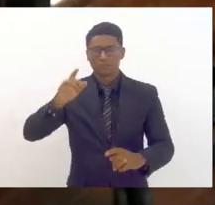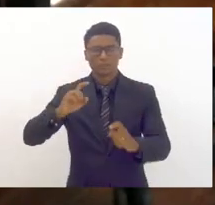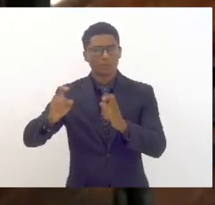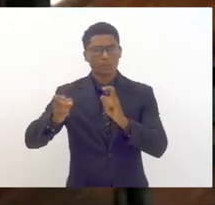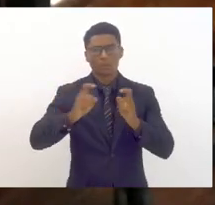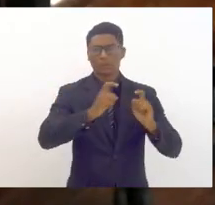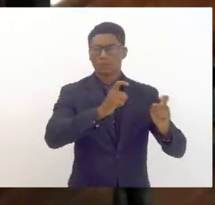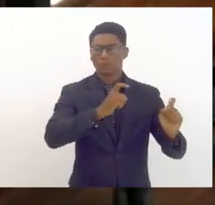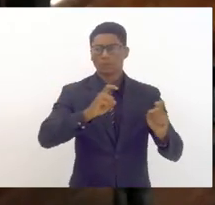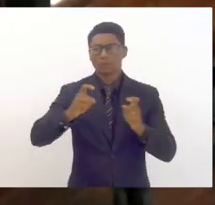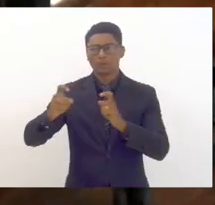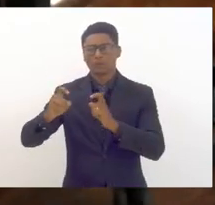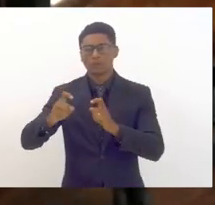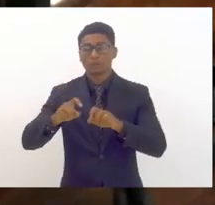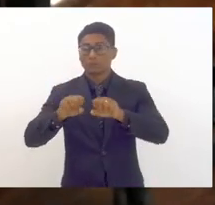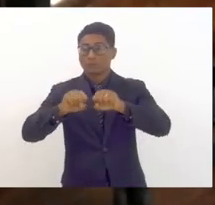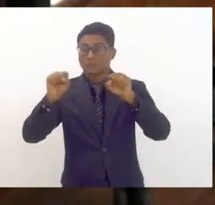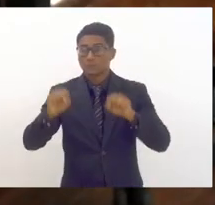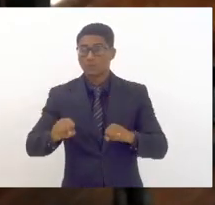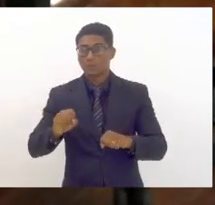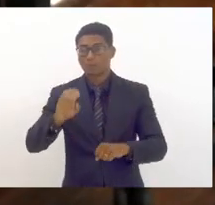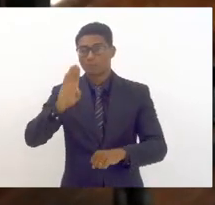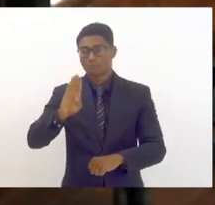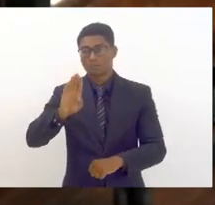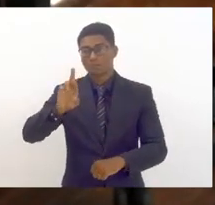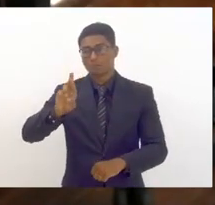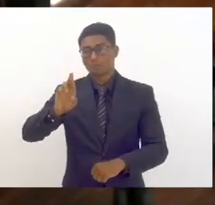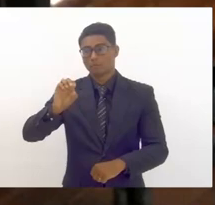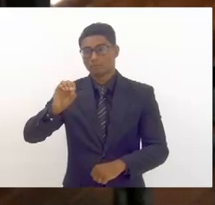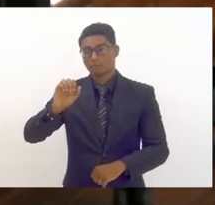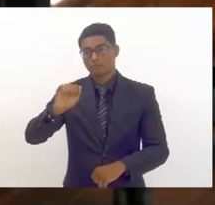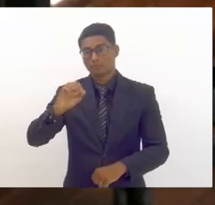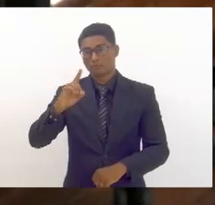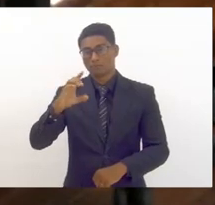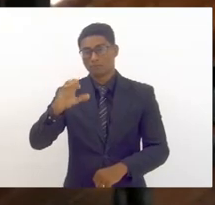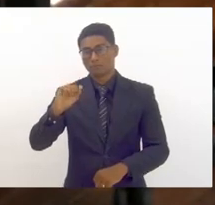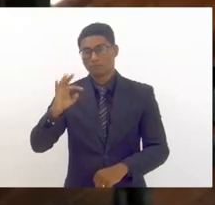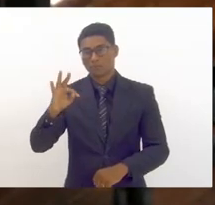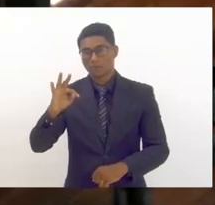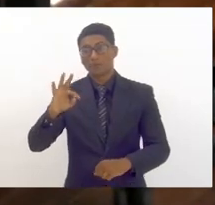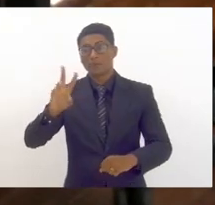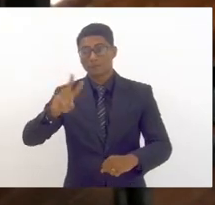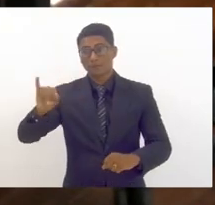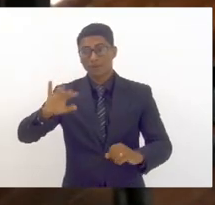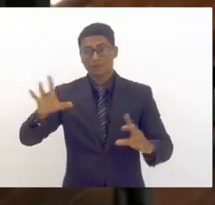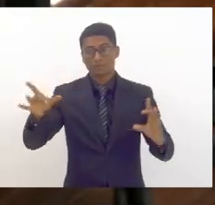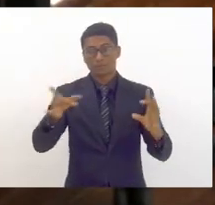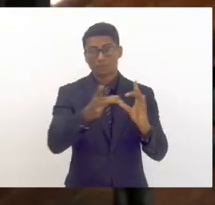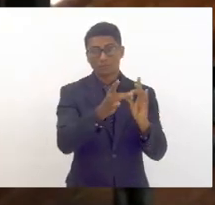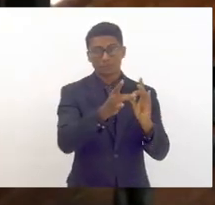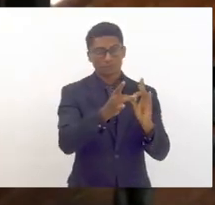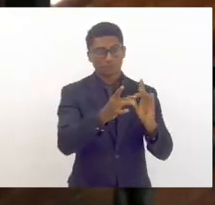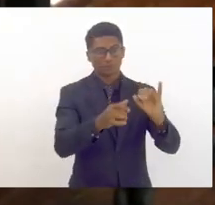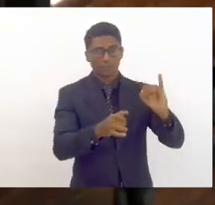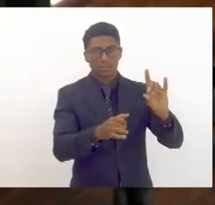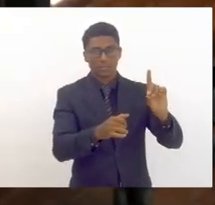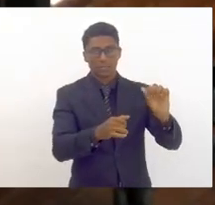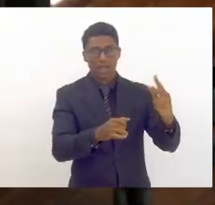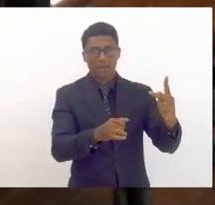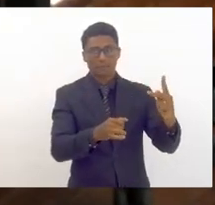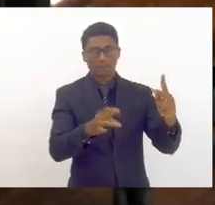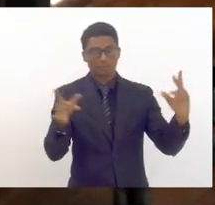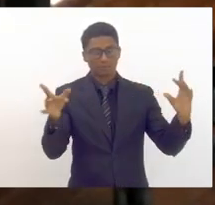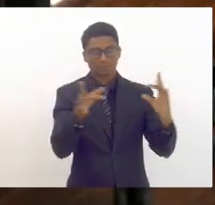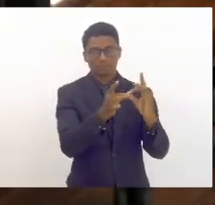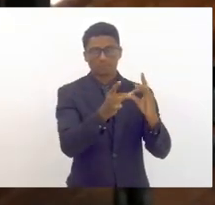esse sistema do broadcast ele deve ser incorporado ao IDAP, porque é a interface nacional